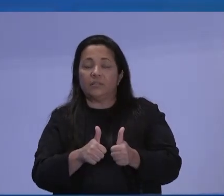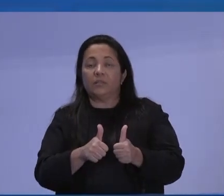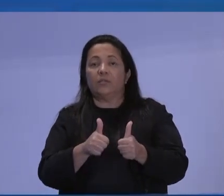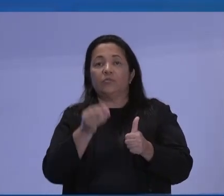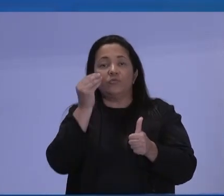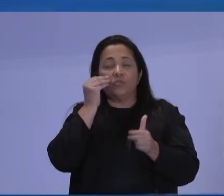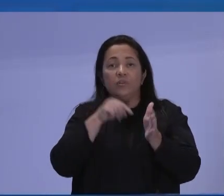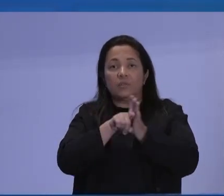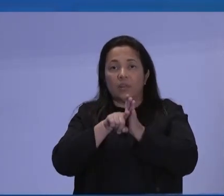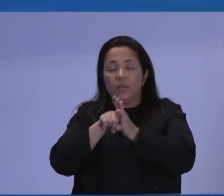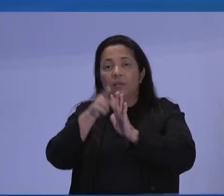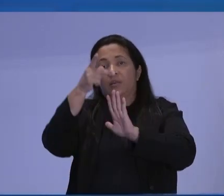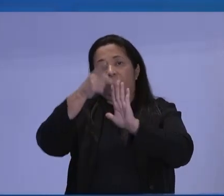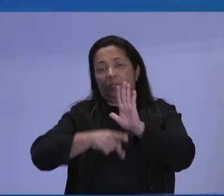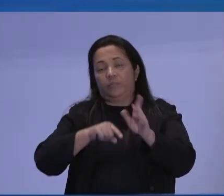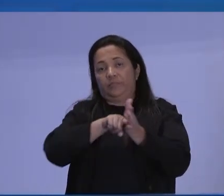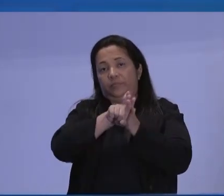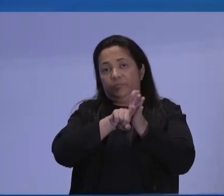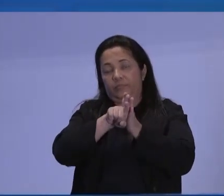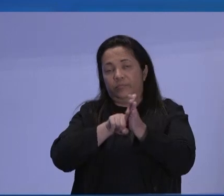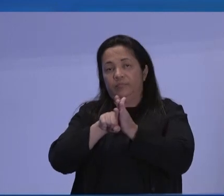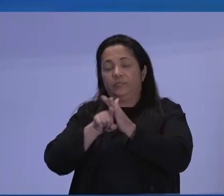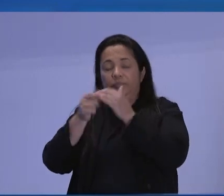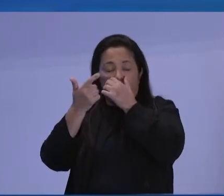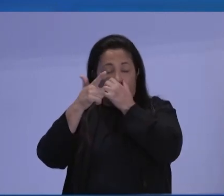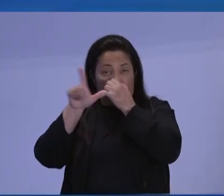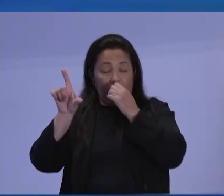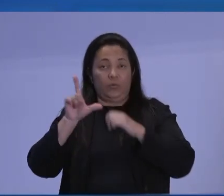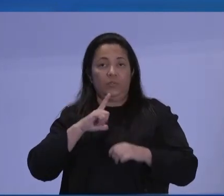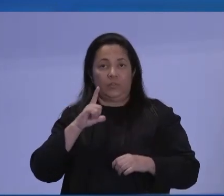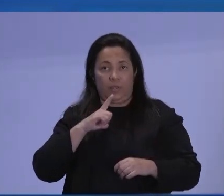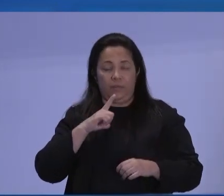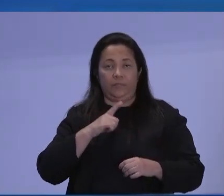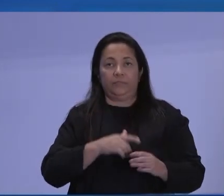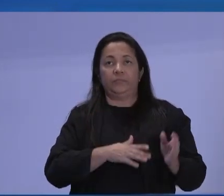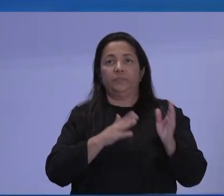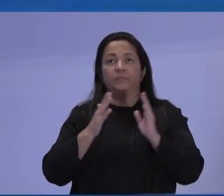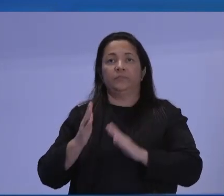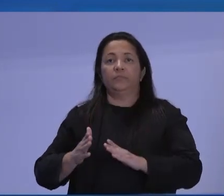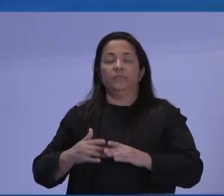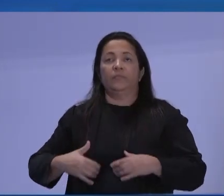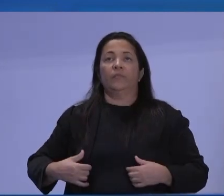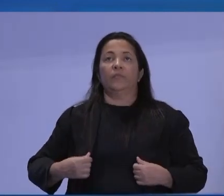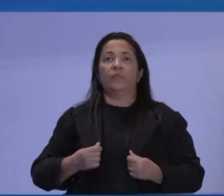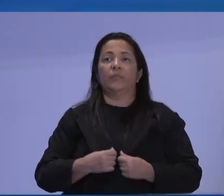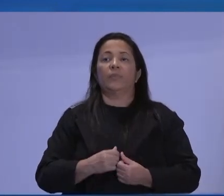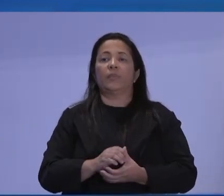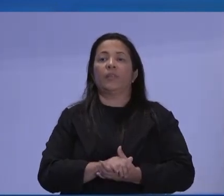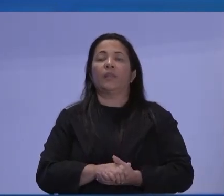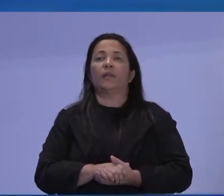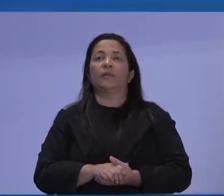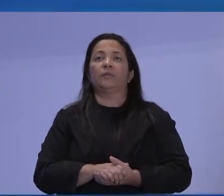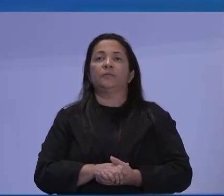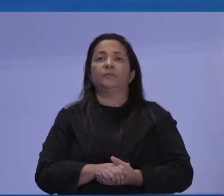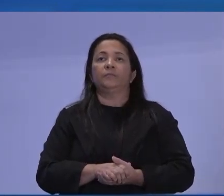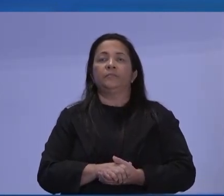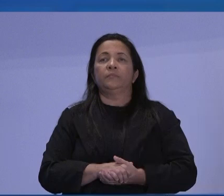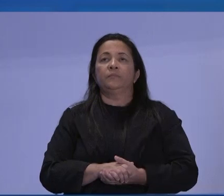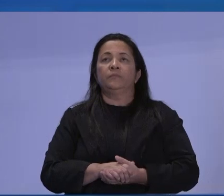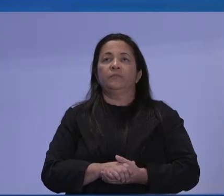que estão aí em voga em parceria do Ministério da Saúde com os estados. Aqui, mais uma vez, só detalhando